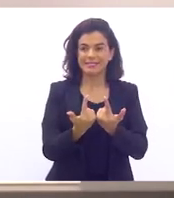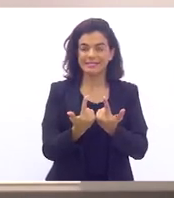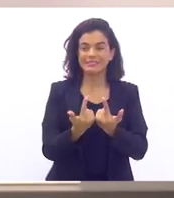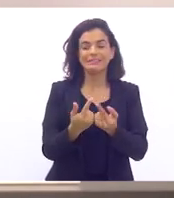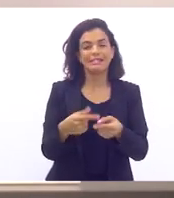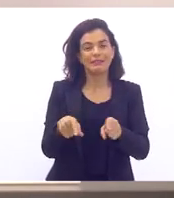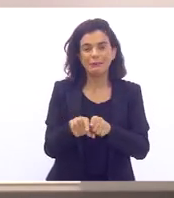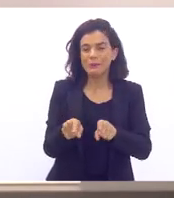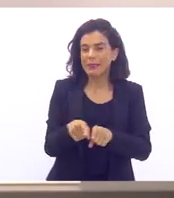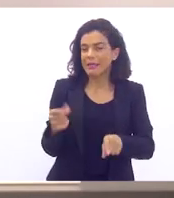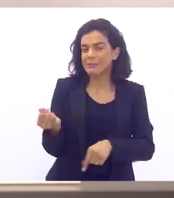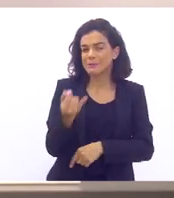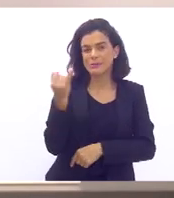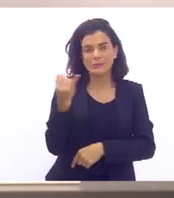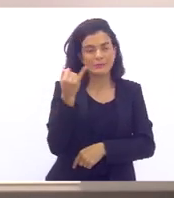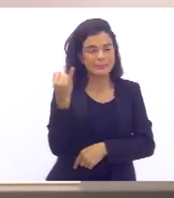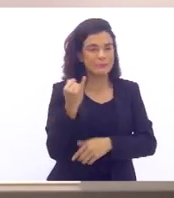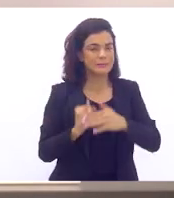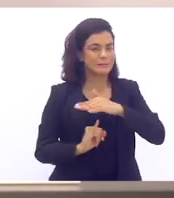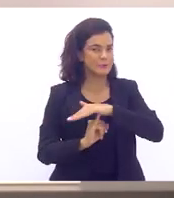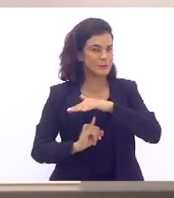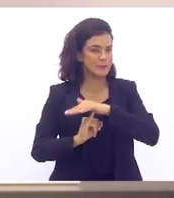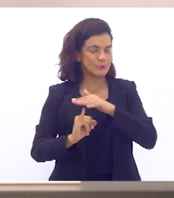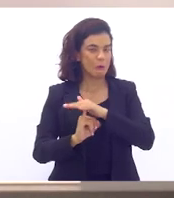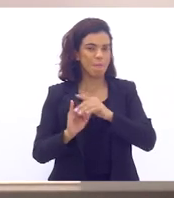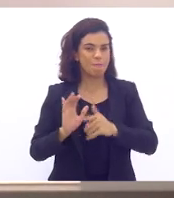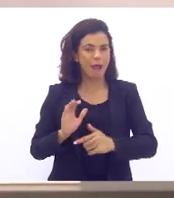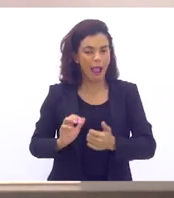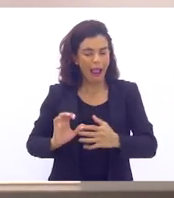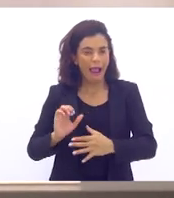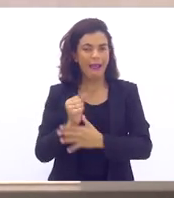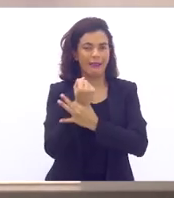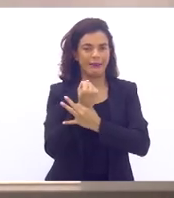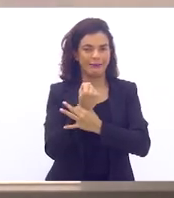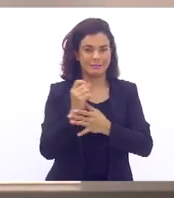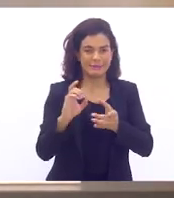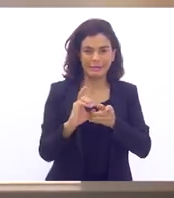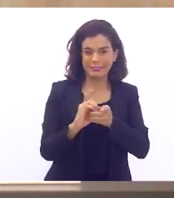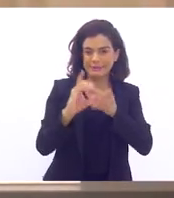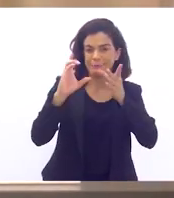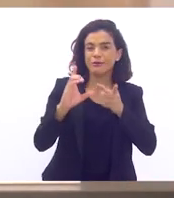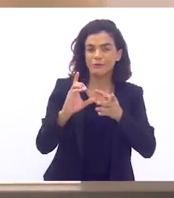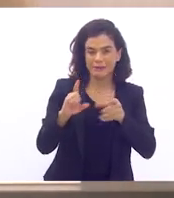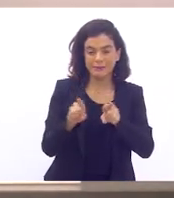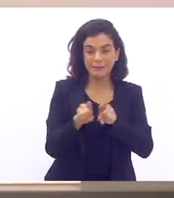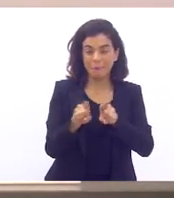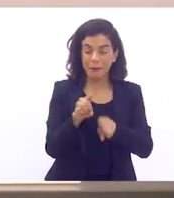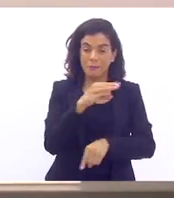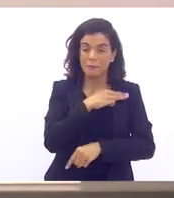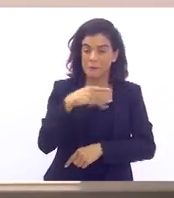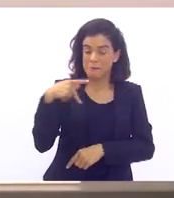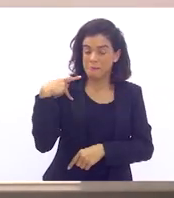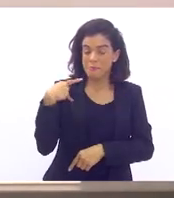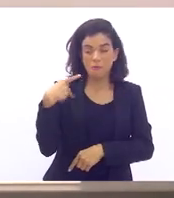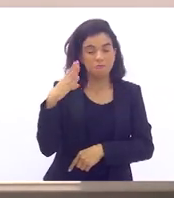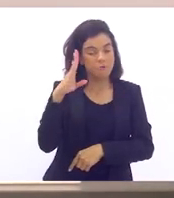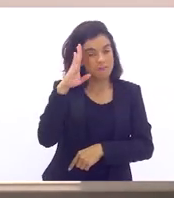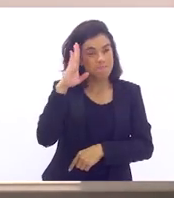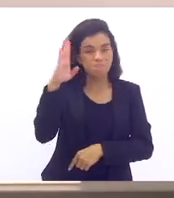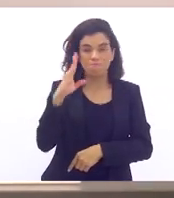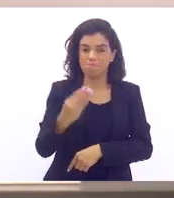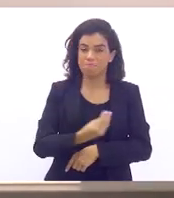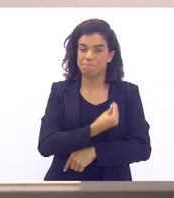indispensável instituição indispensável para democracia e Fundamental que o ministério público esteja conosco